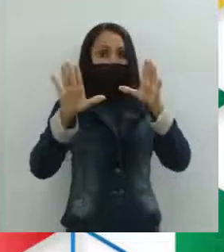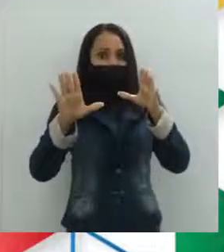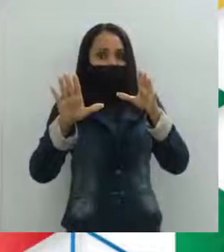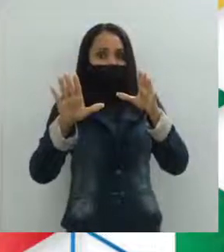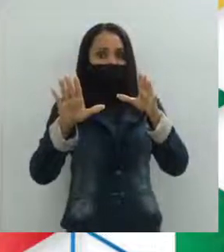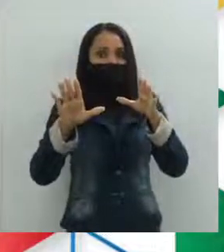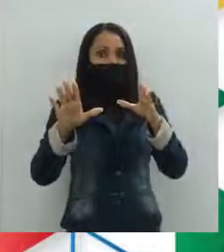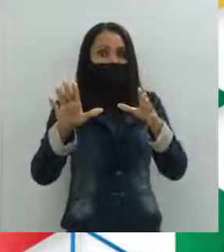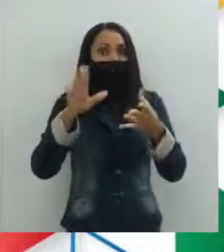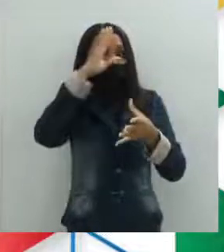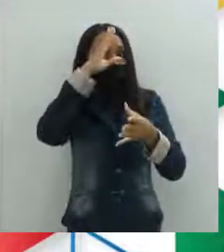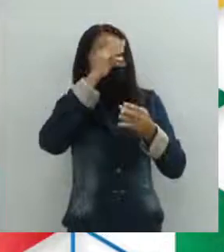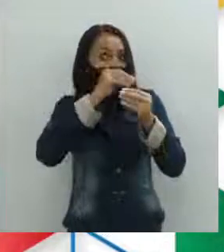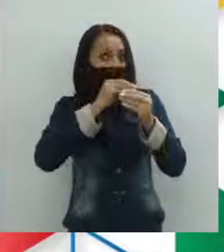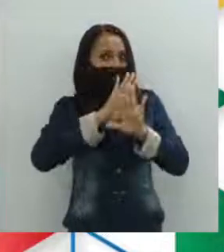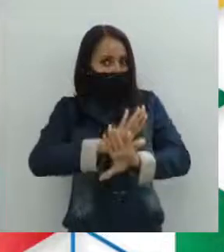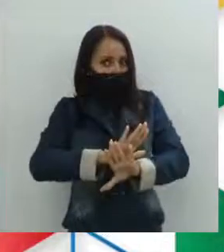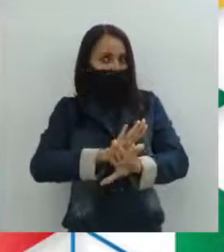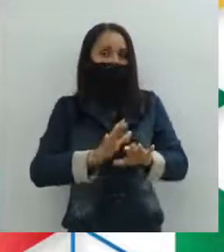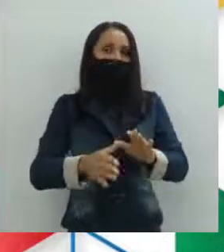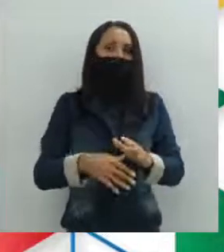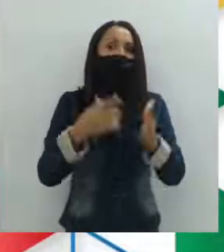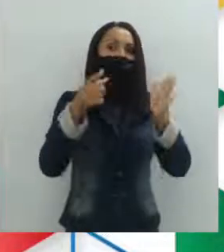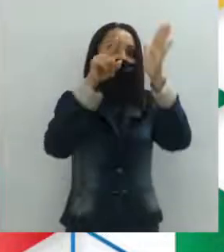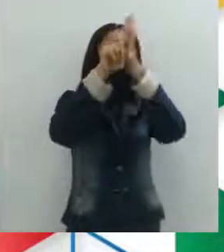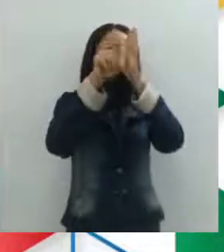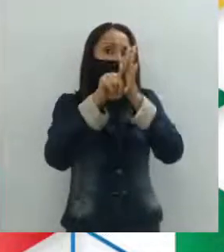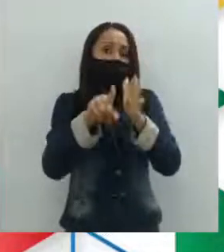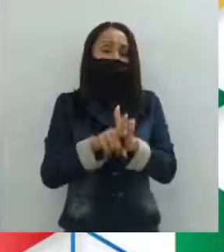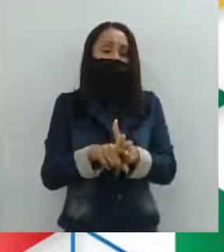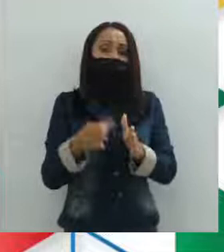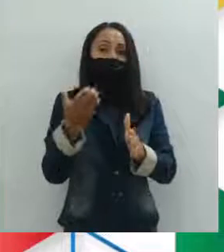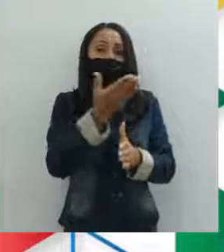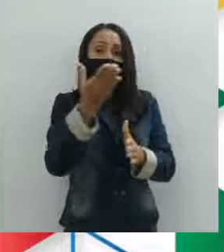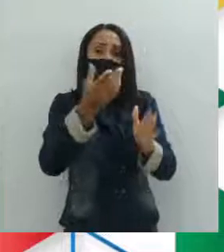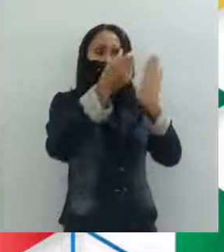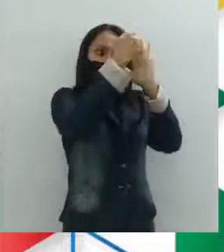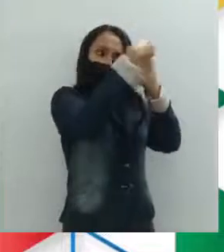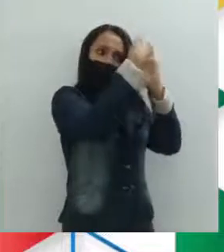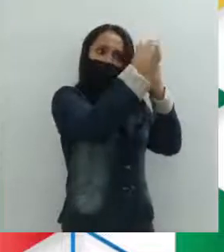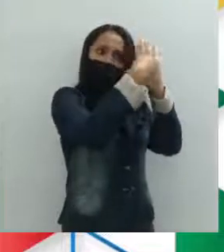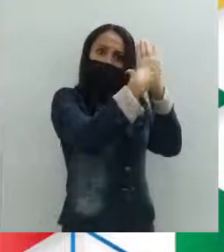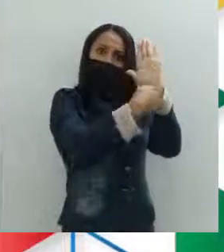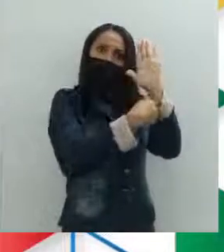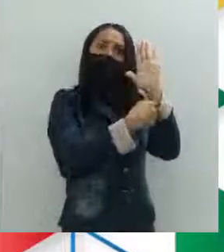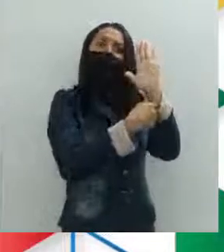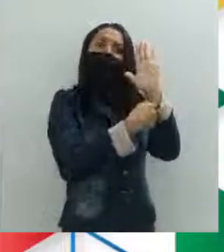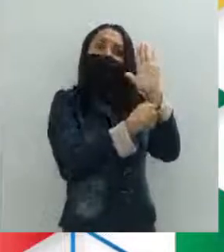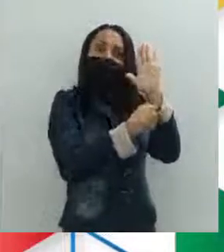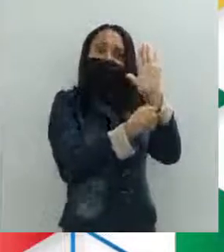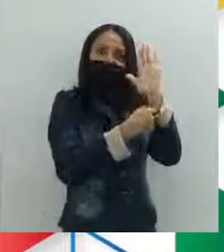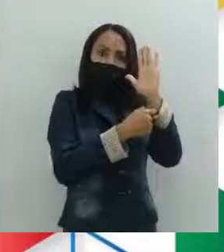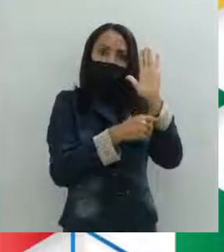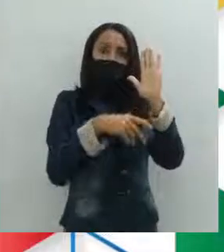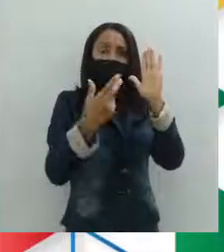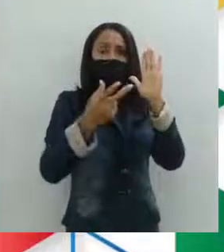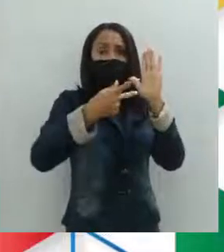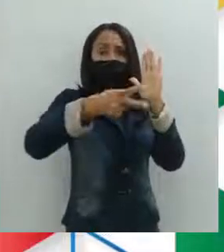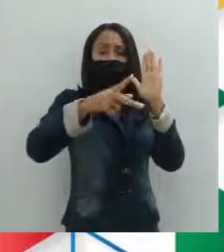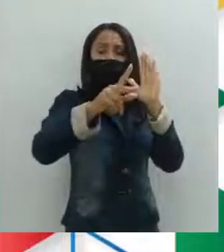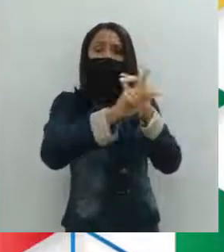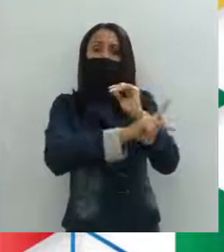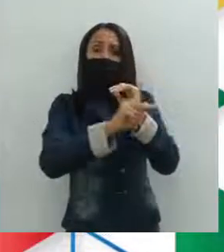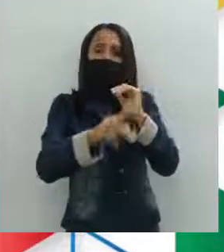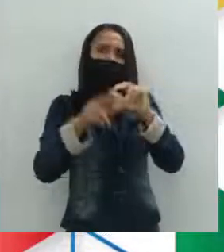só, pensem bem nessas perguntas para quando vocês forem escrever aí com o seu professor